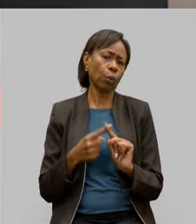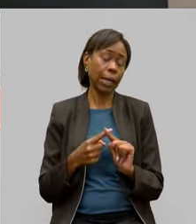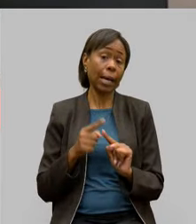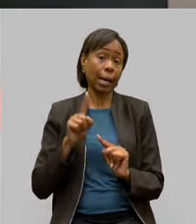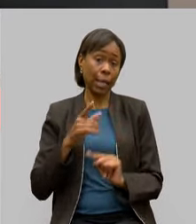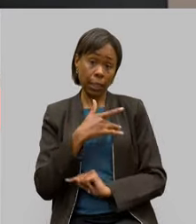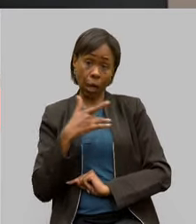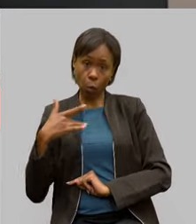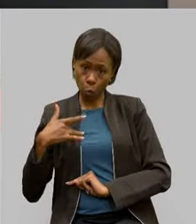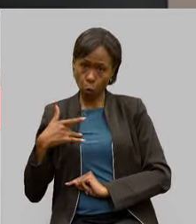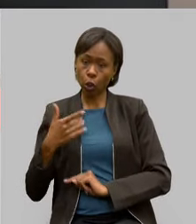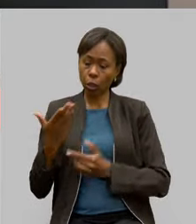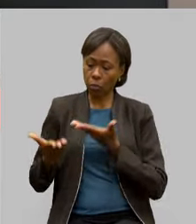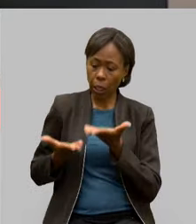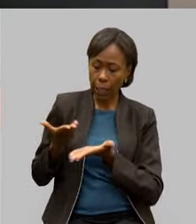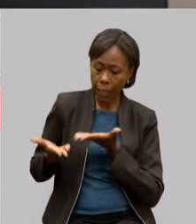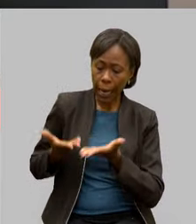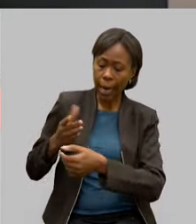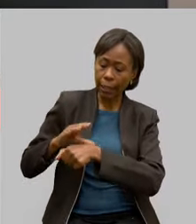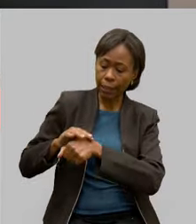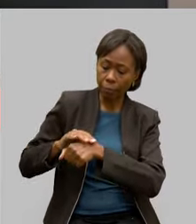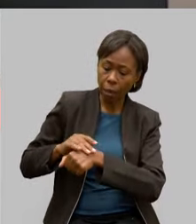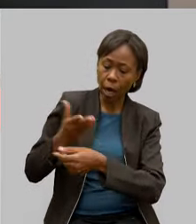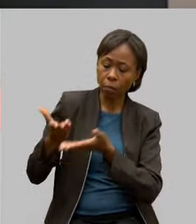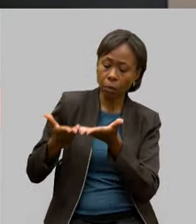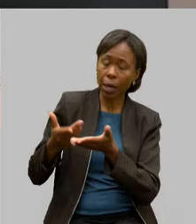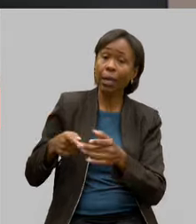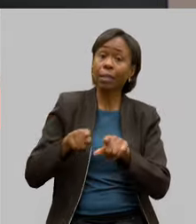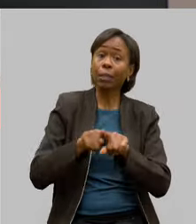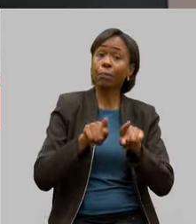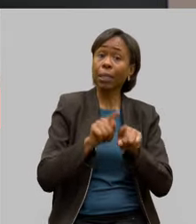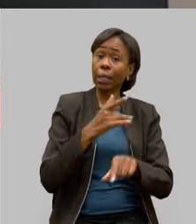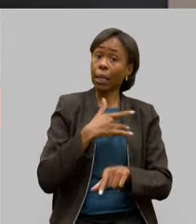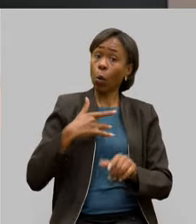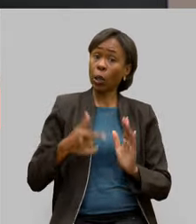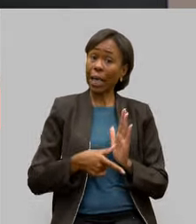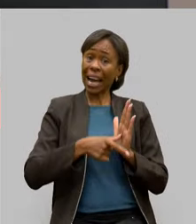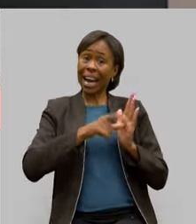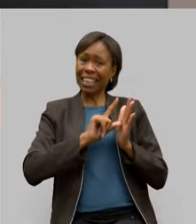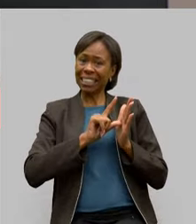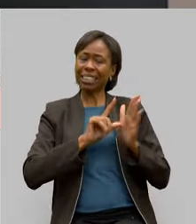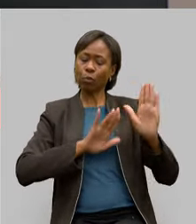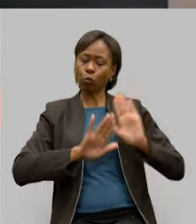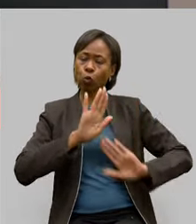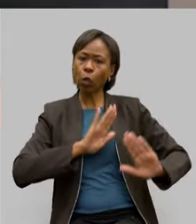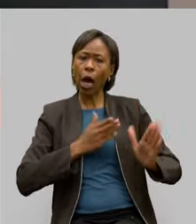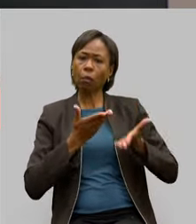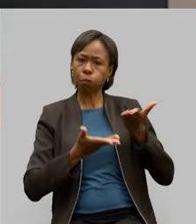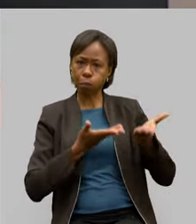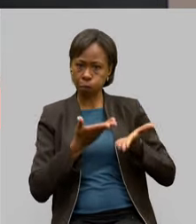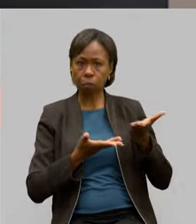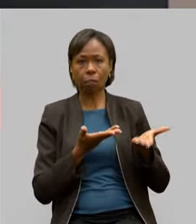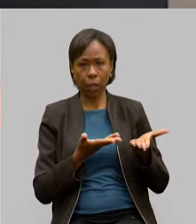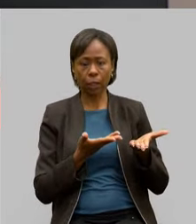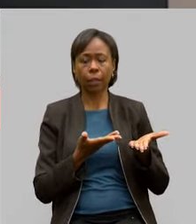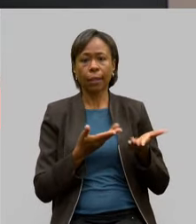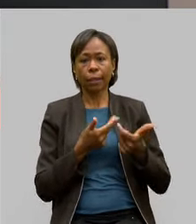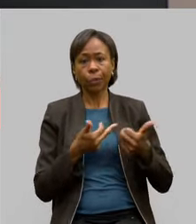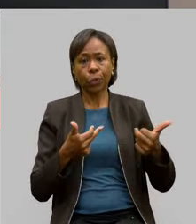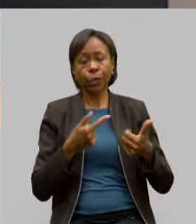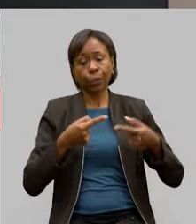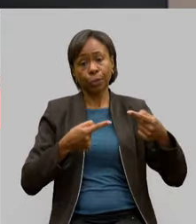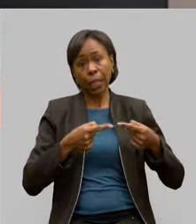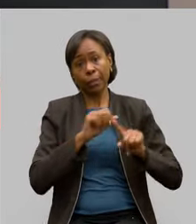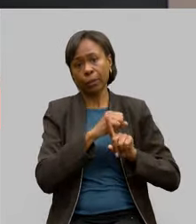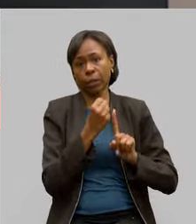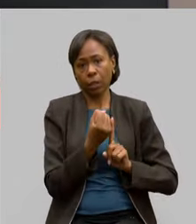enfermidades quanto da saúde que previne né que as condições ambientais sociais e políticas necessárias para que a gente